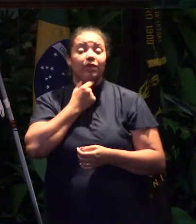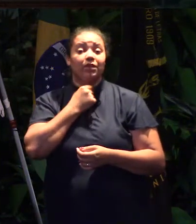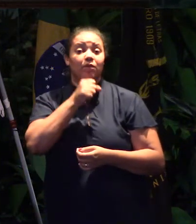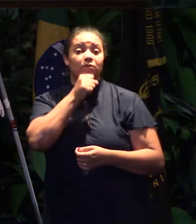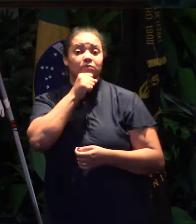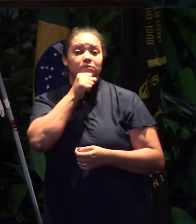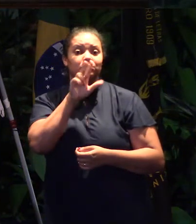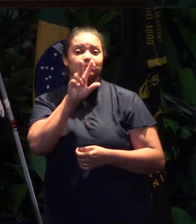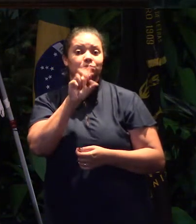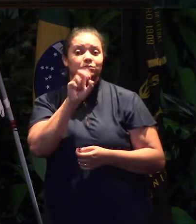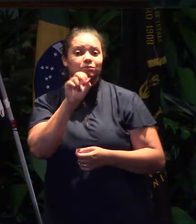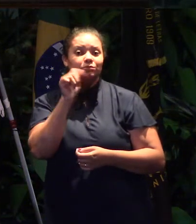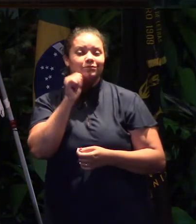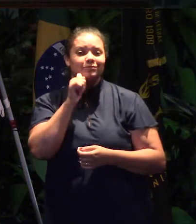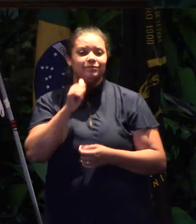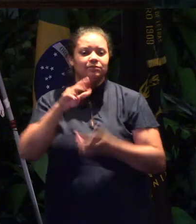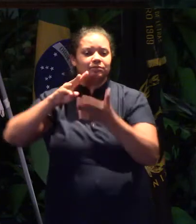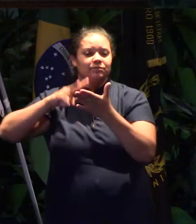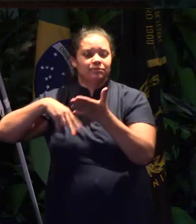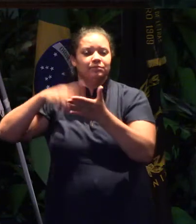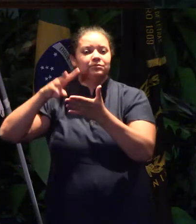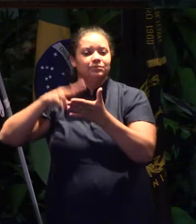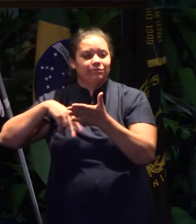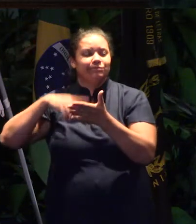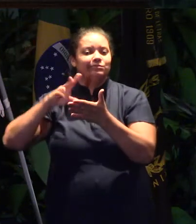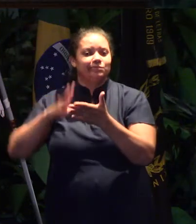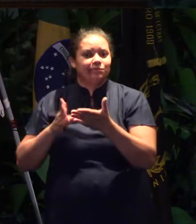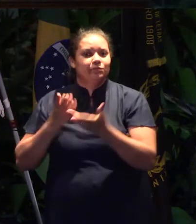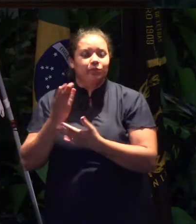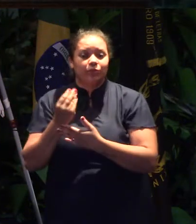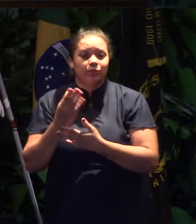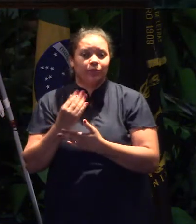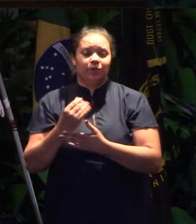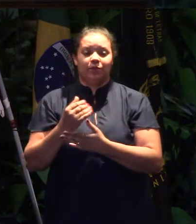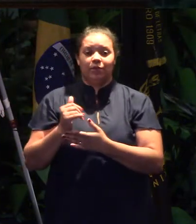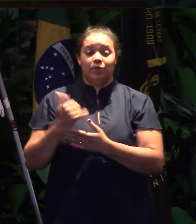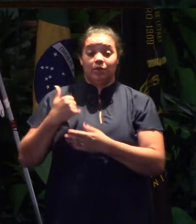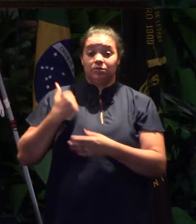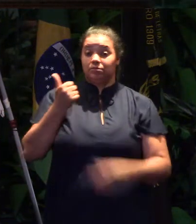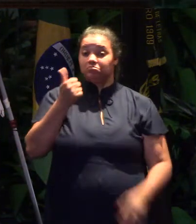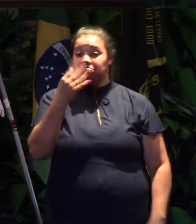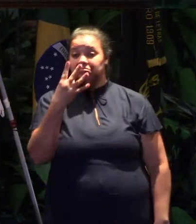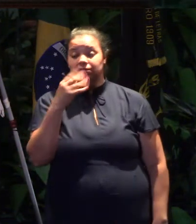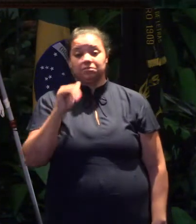materna, que leu abnegadamente para mim, desde a minha adolescência até os tempos da